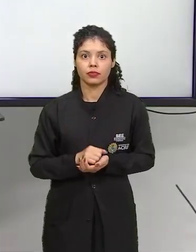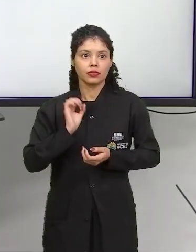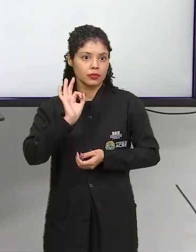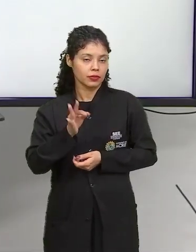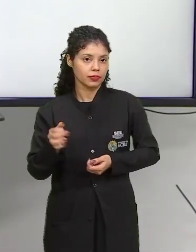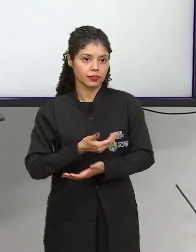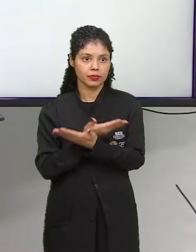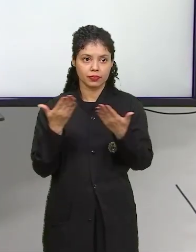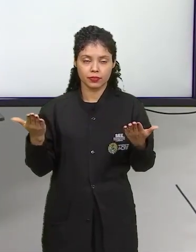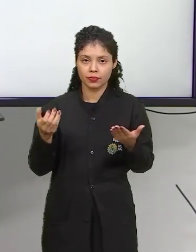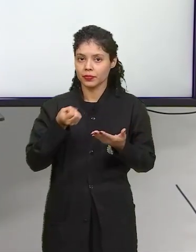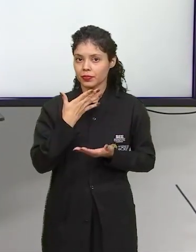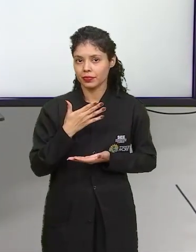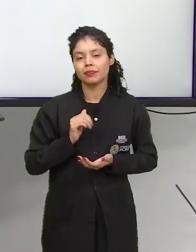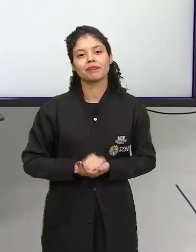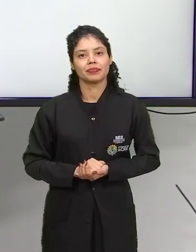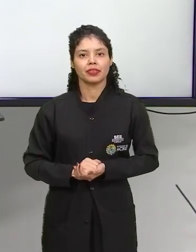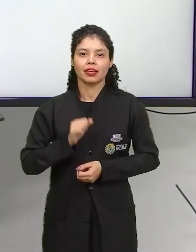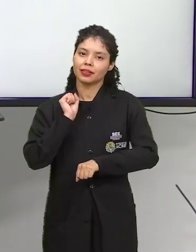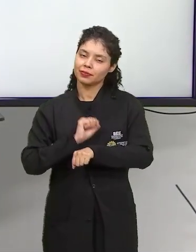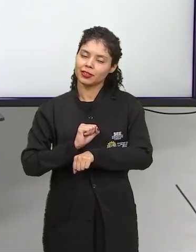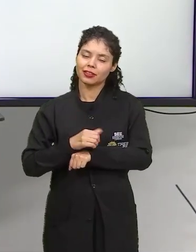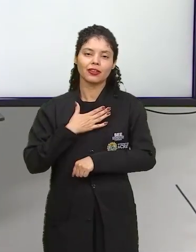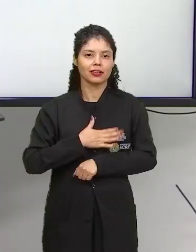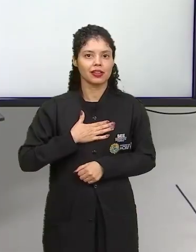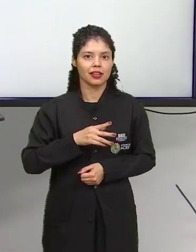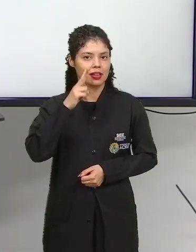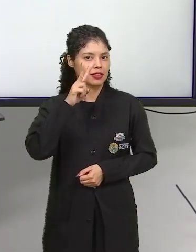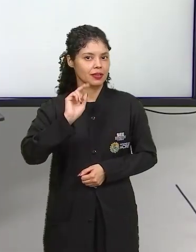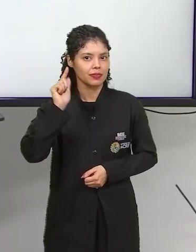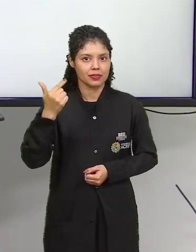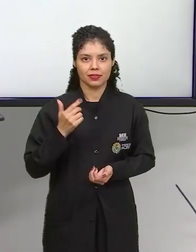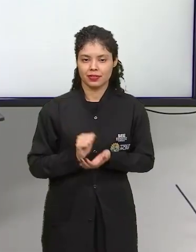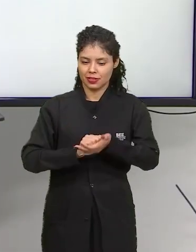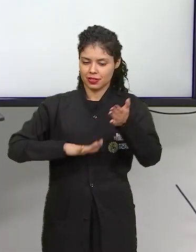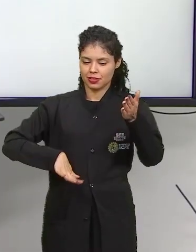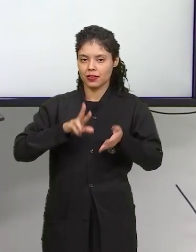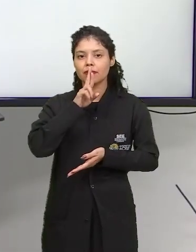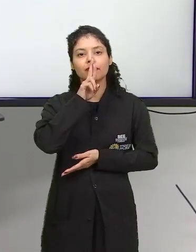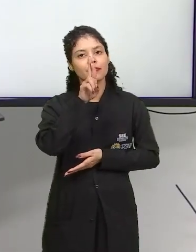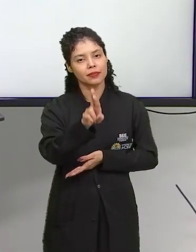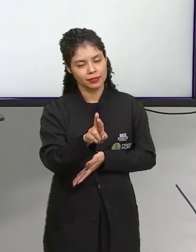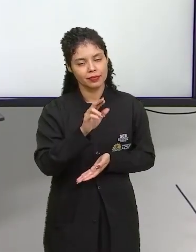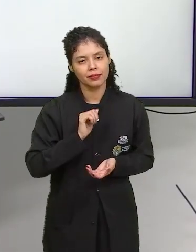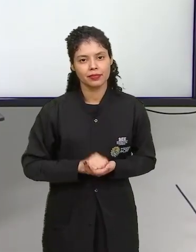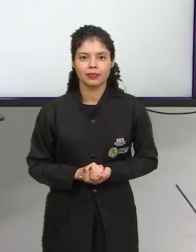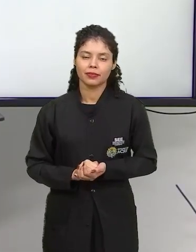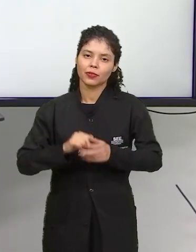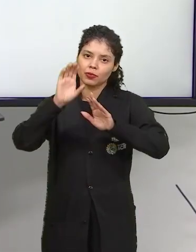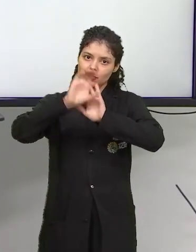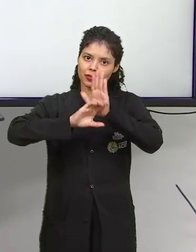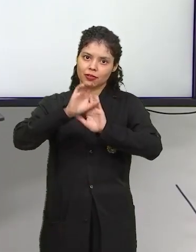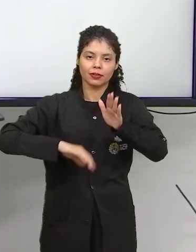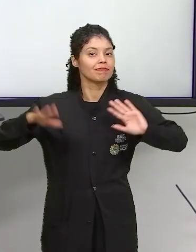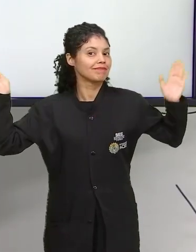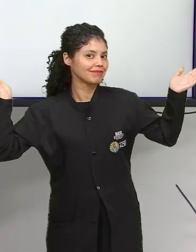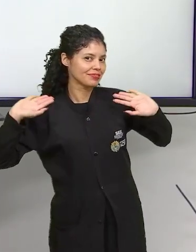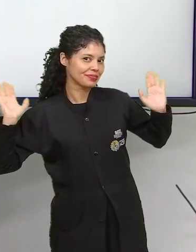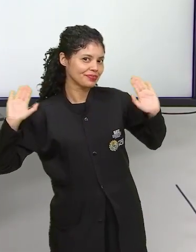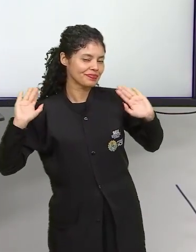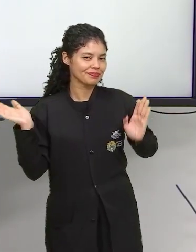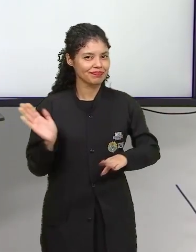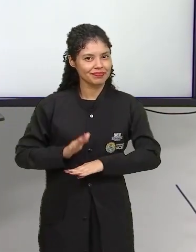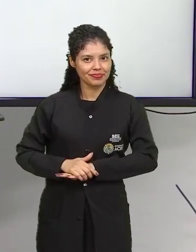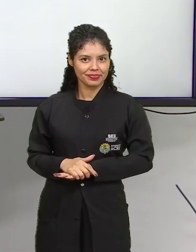Certinho, pessoal? Bom, espero que vocês tenham gostado e eu vejo vocês na resolução de questões sobre este conteúdo. Tchau, tchau!